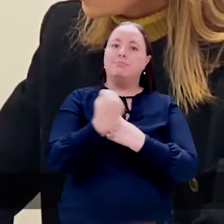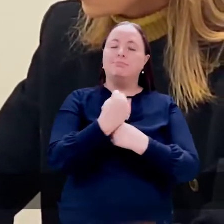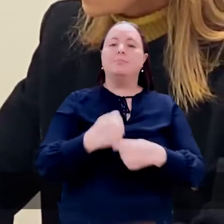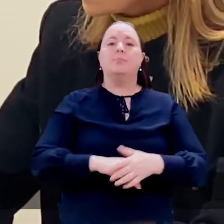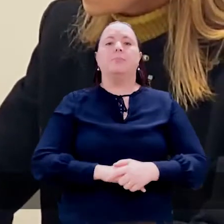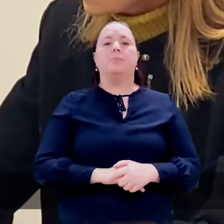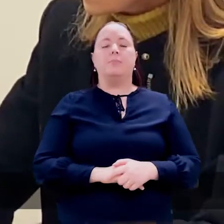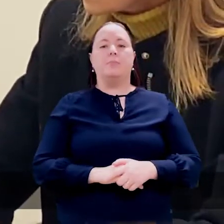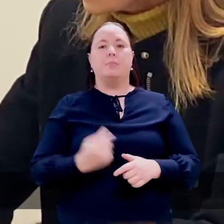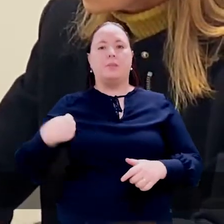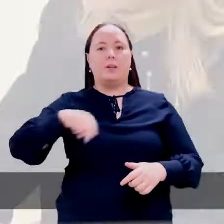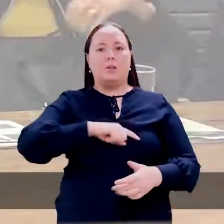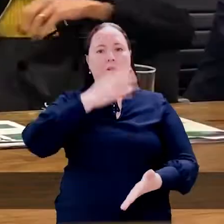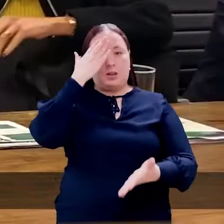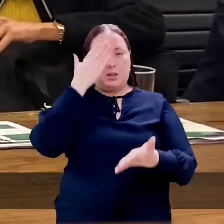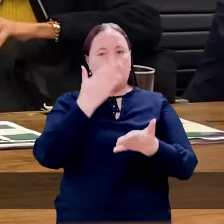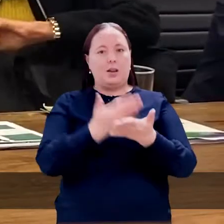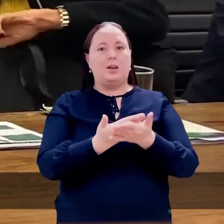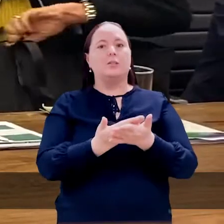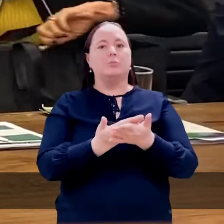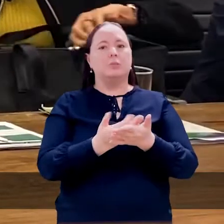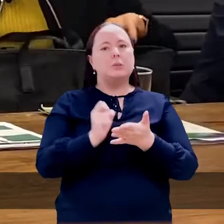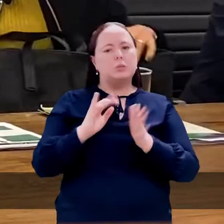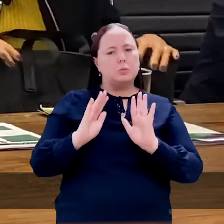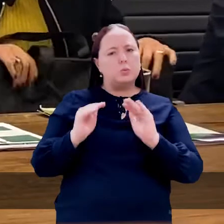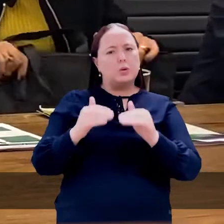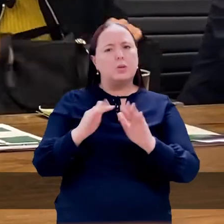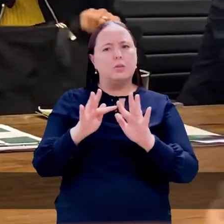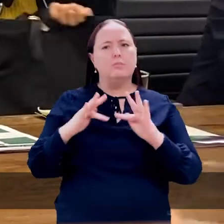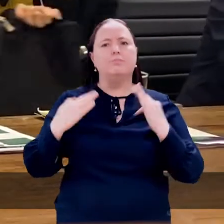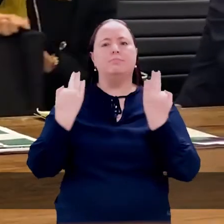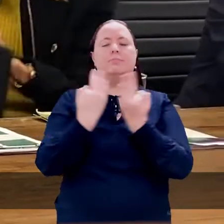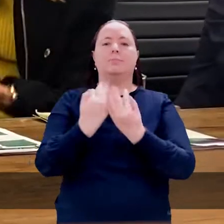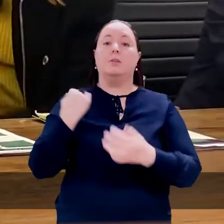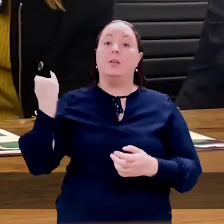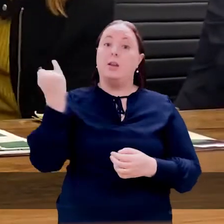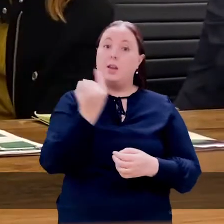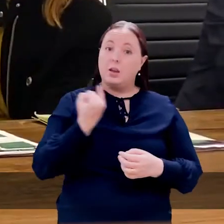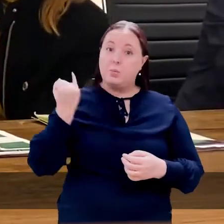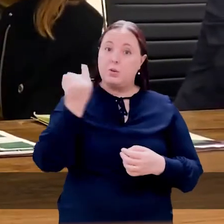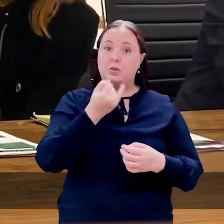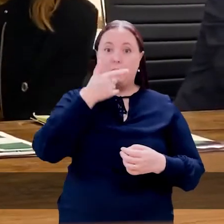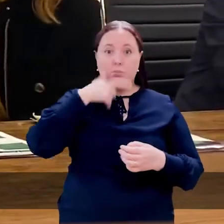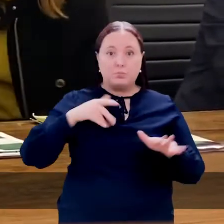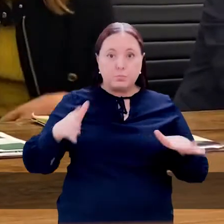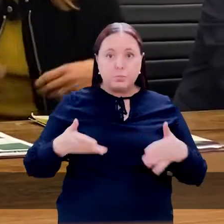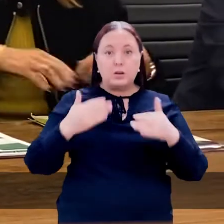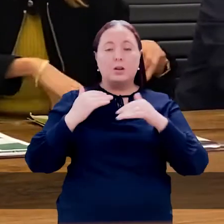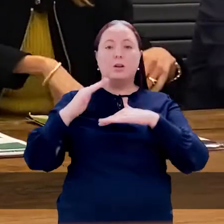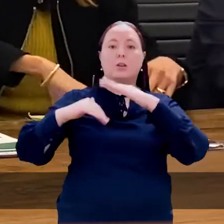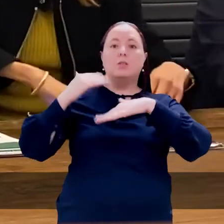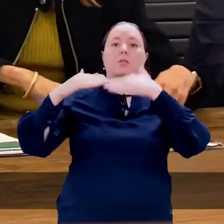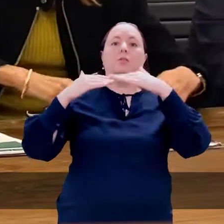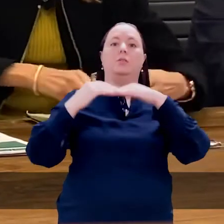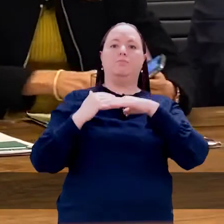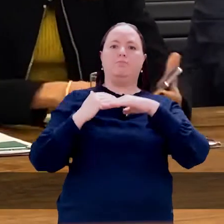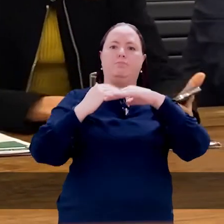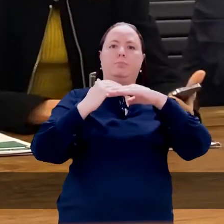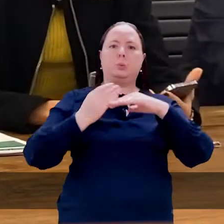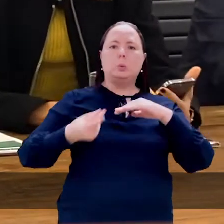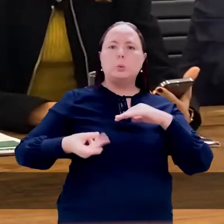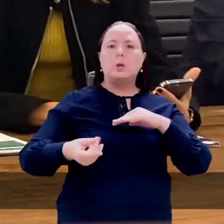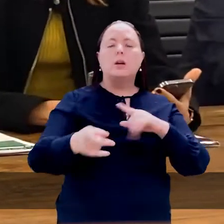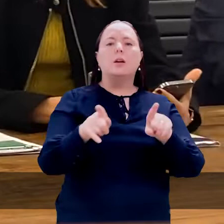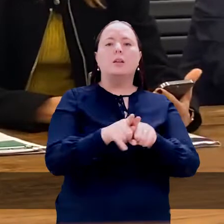como base da sociedade. Nós acreditamos que investir na família é fundamental para a promoção do